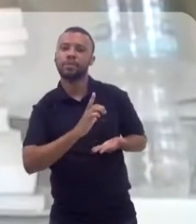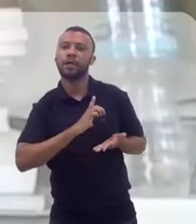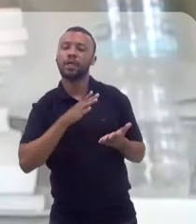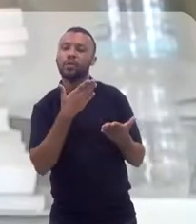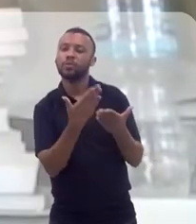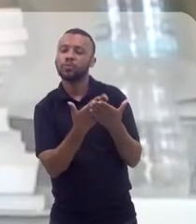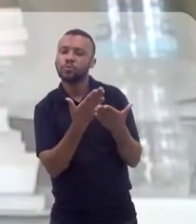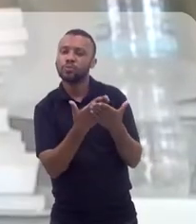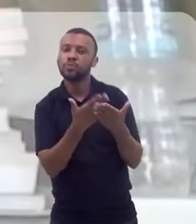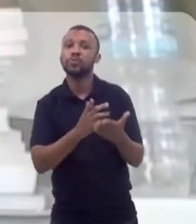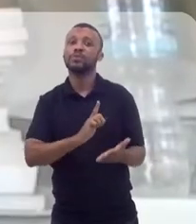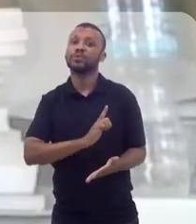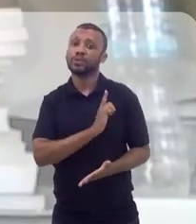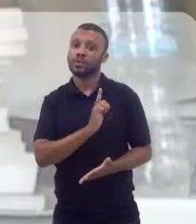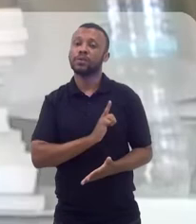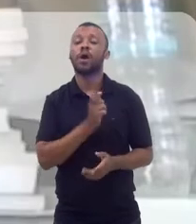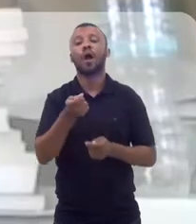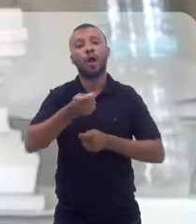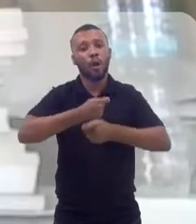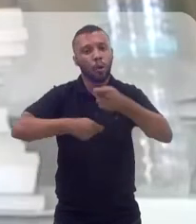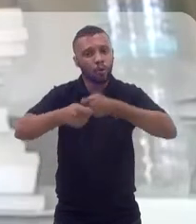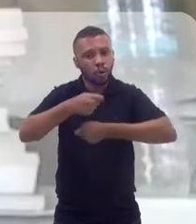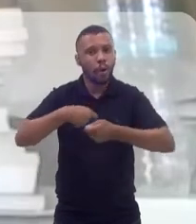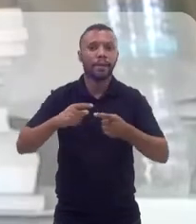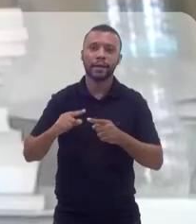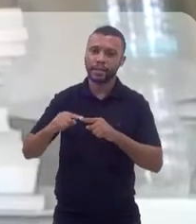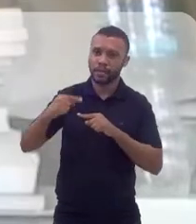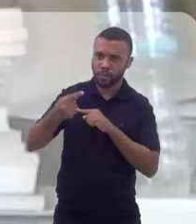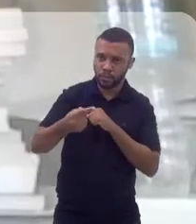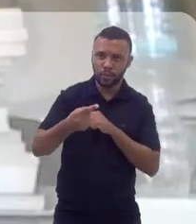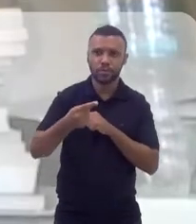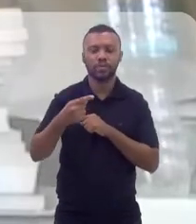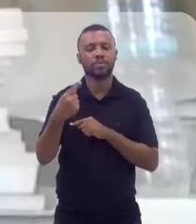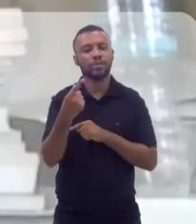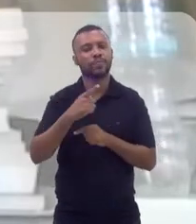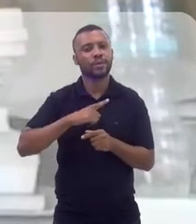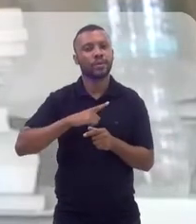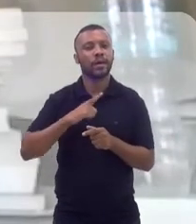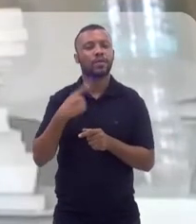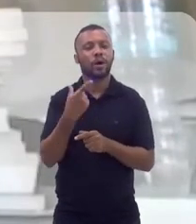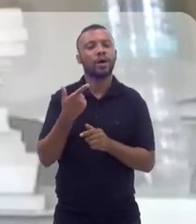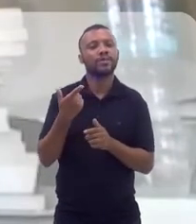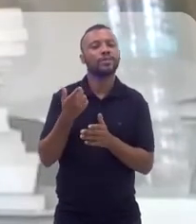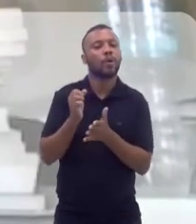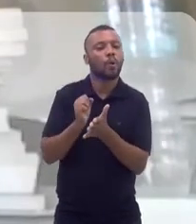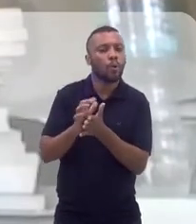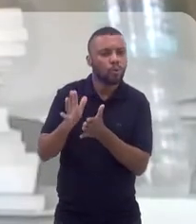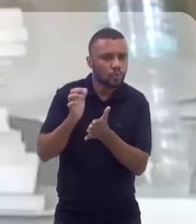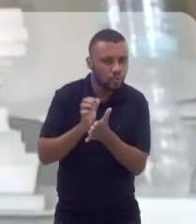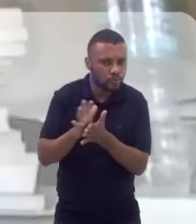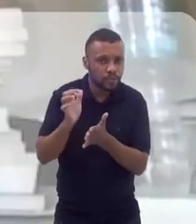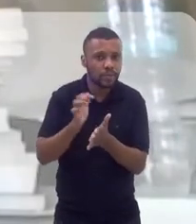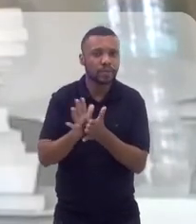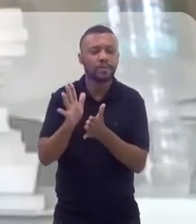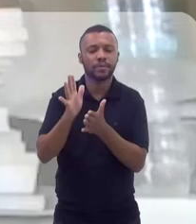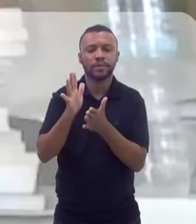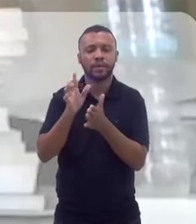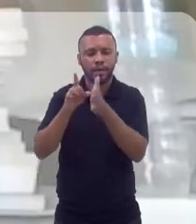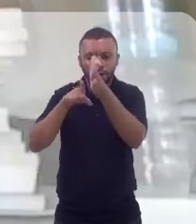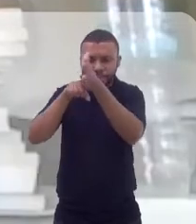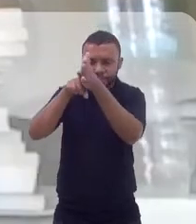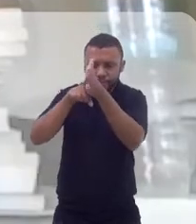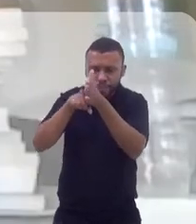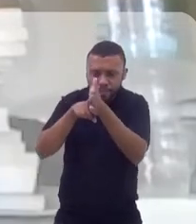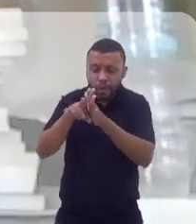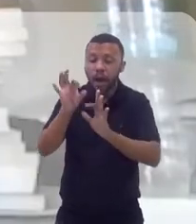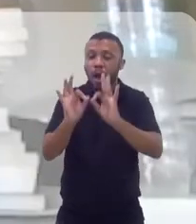trouxe um estudo, a dimensão econômica, eles, na sequência, procuraram a gente para a gente construir a partir do diagnóstico